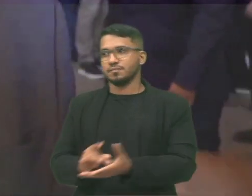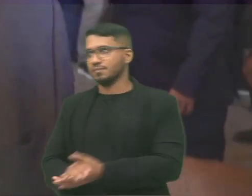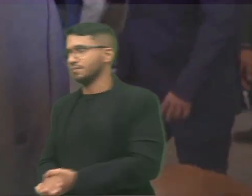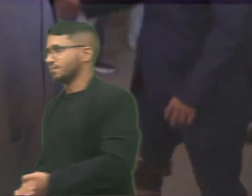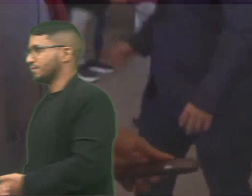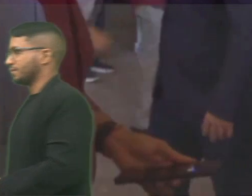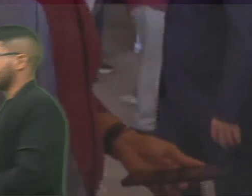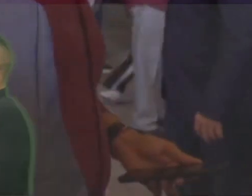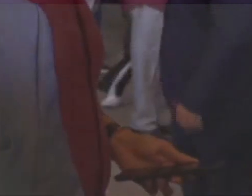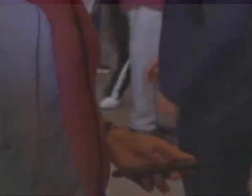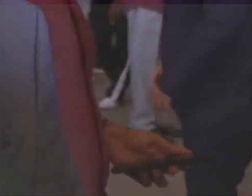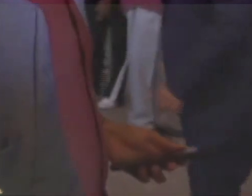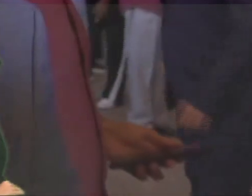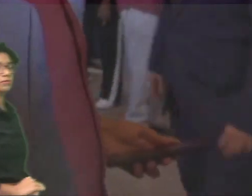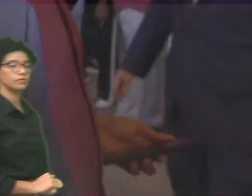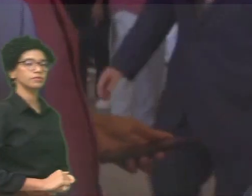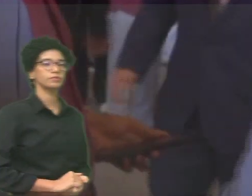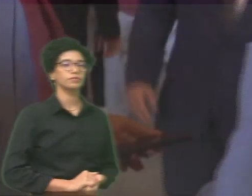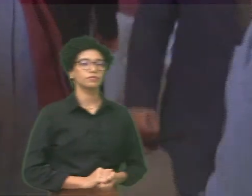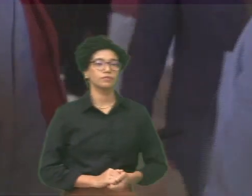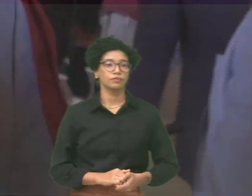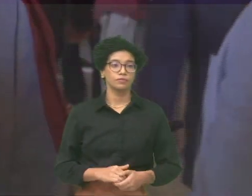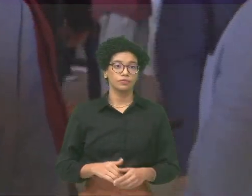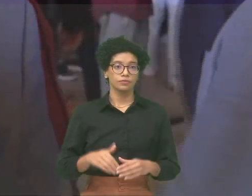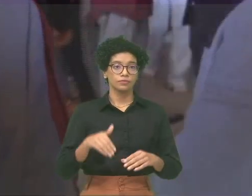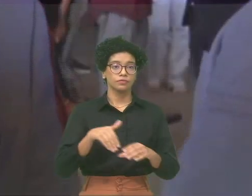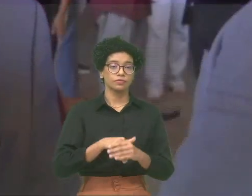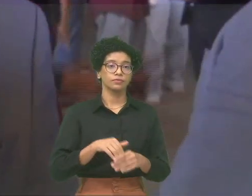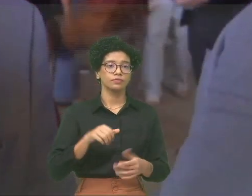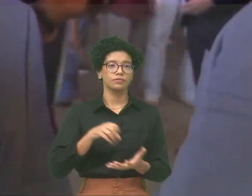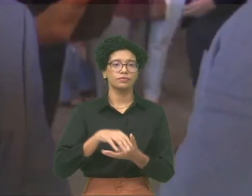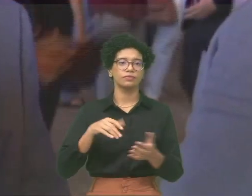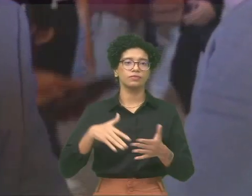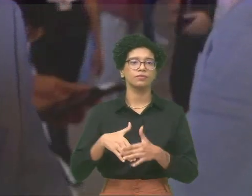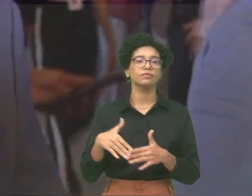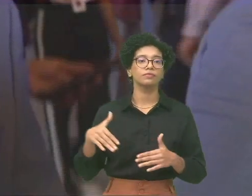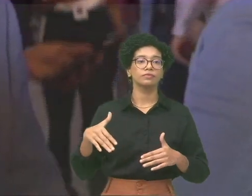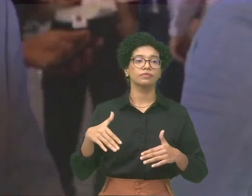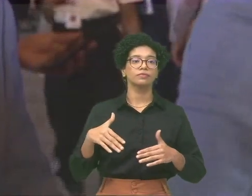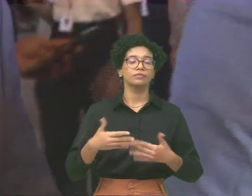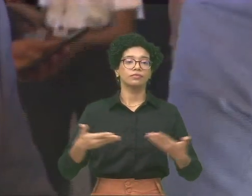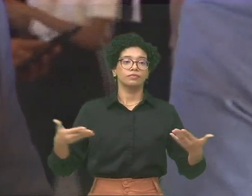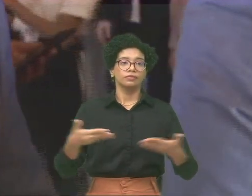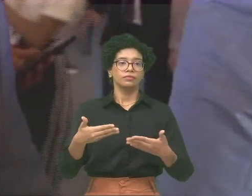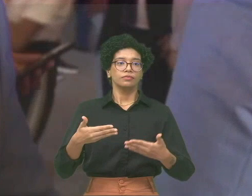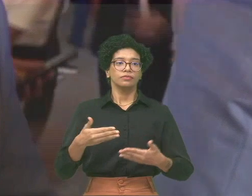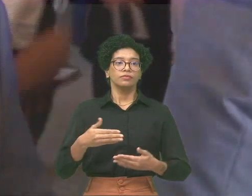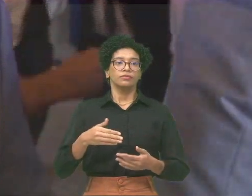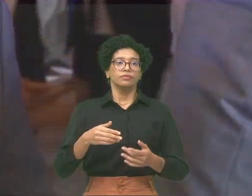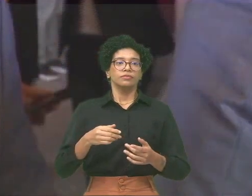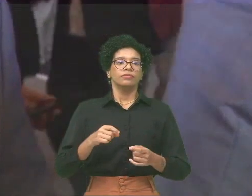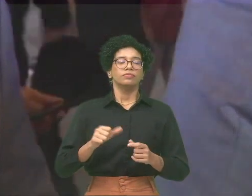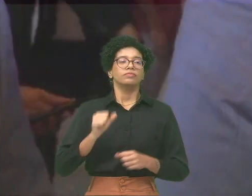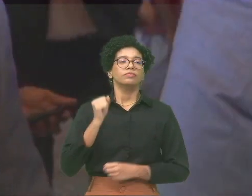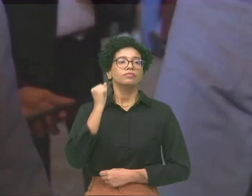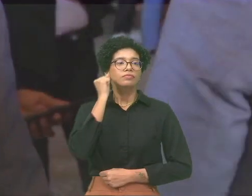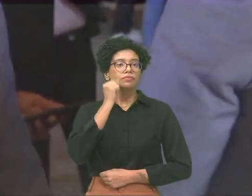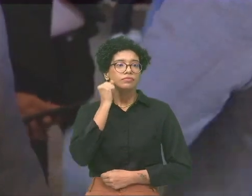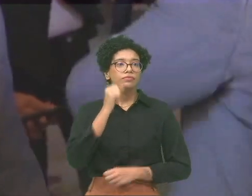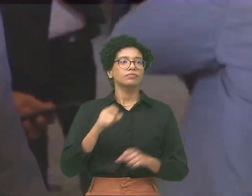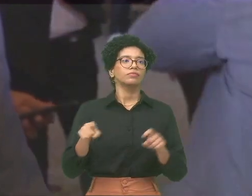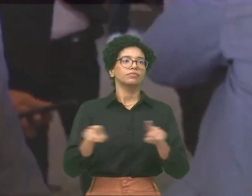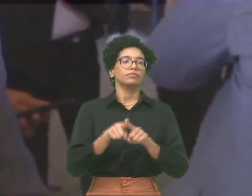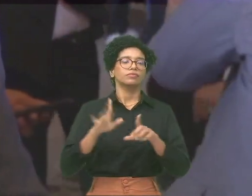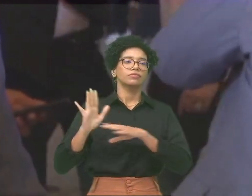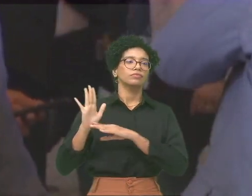a transparência das votações no plenário, né? Um painel eletrônico nos moldes que é a Câmara Federal e o Senado, e